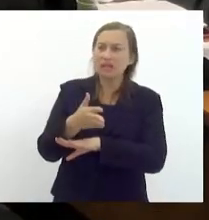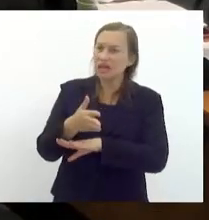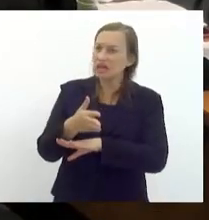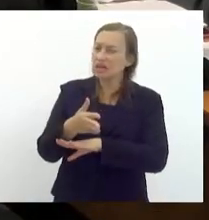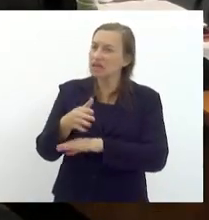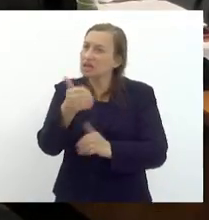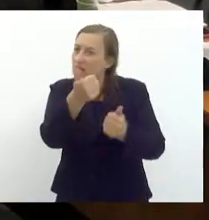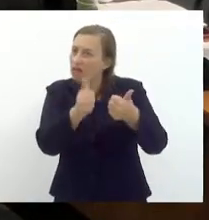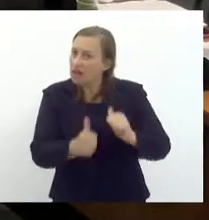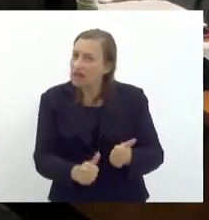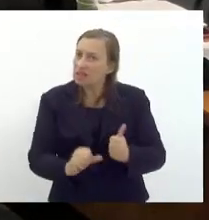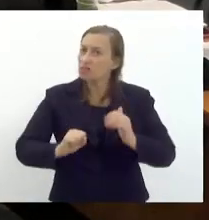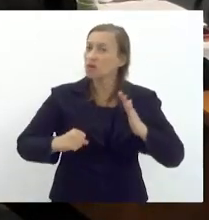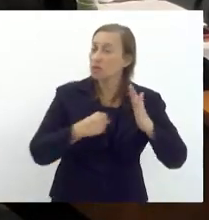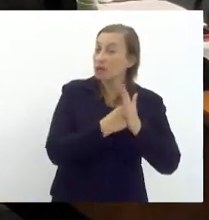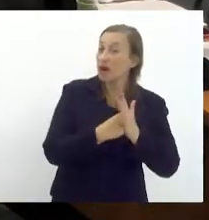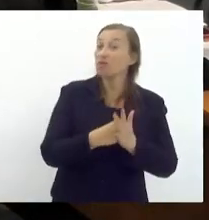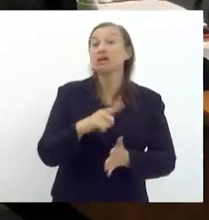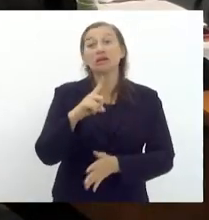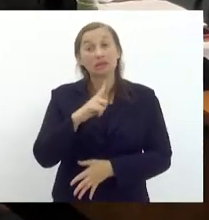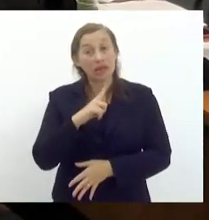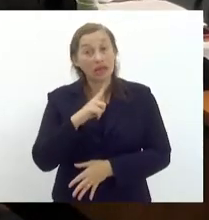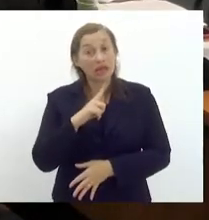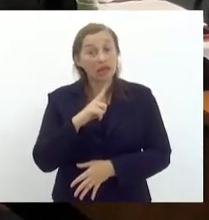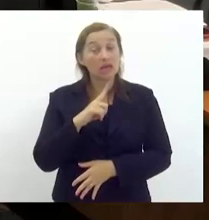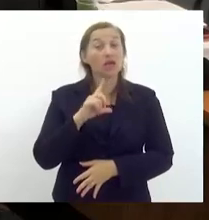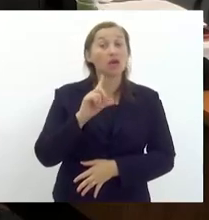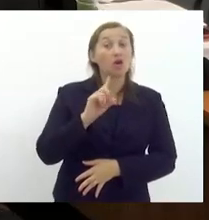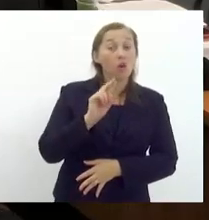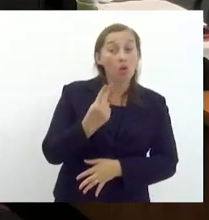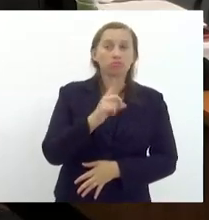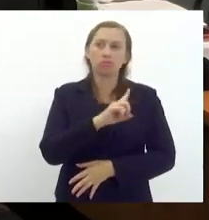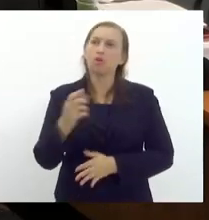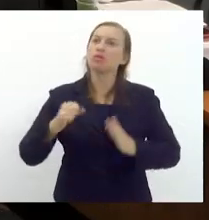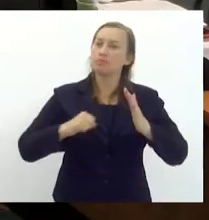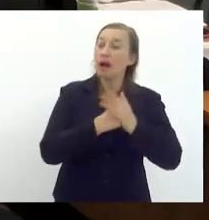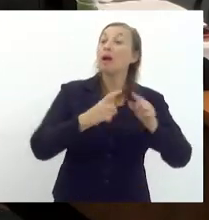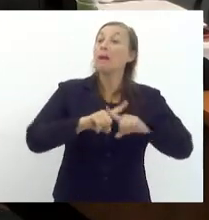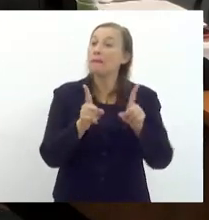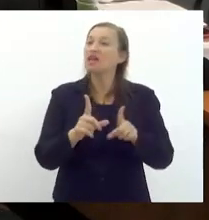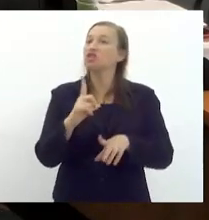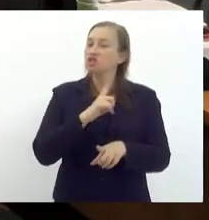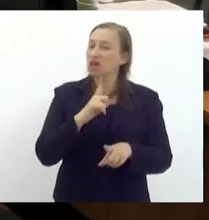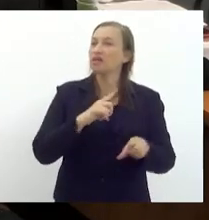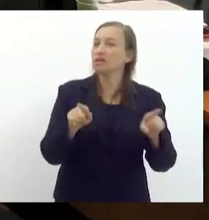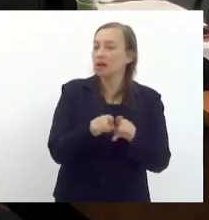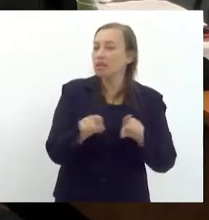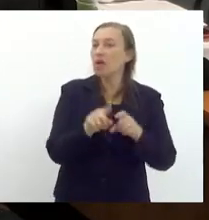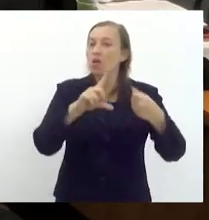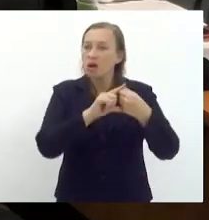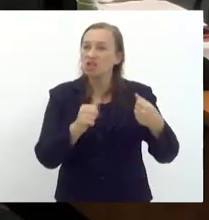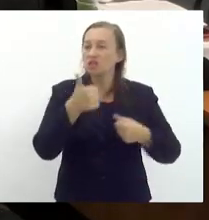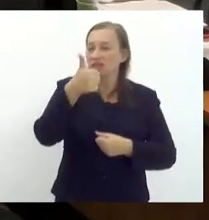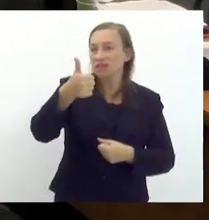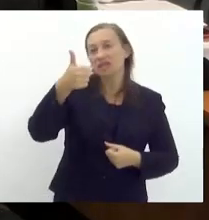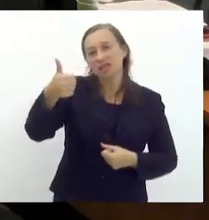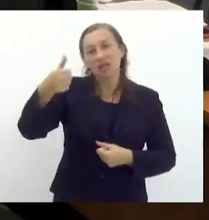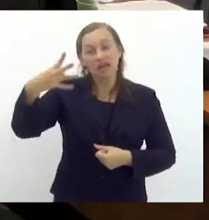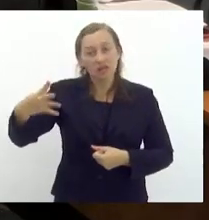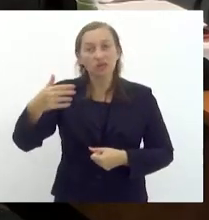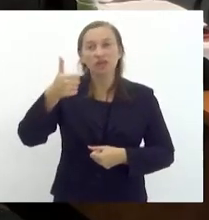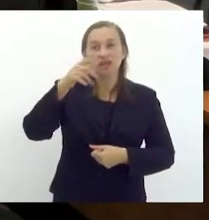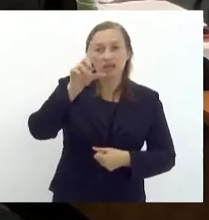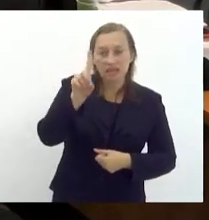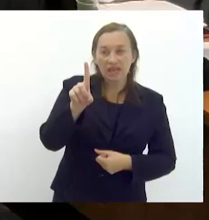método de avaliação do impacto tem ou não tem um impacto mas também tem o artigo 114 da